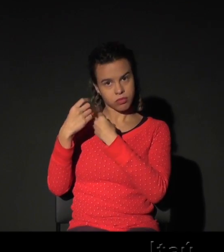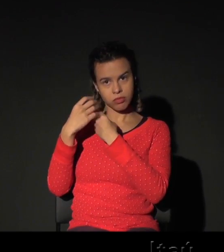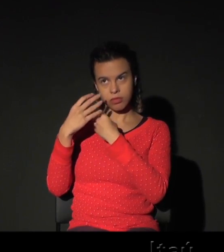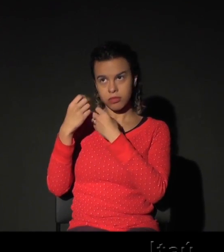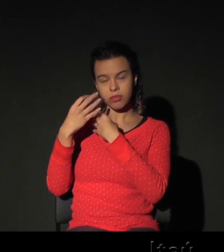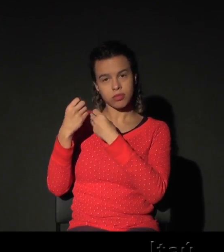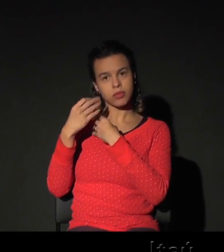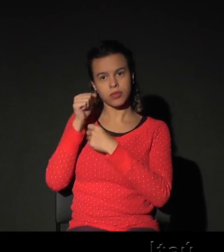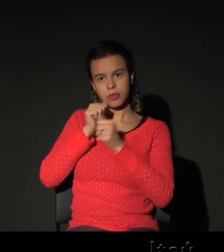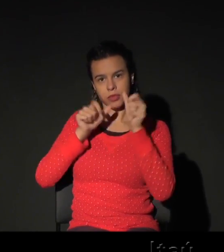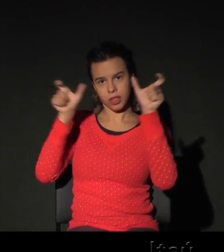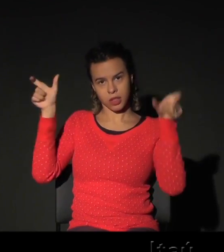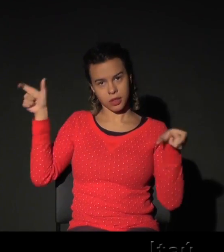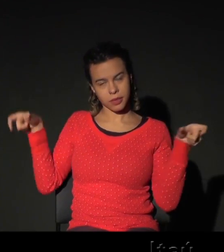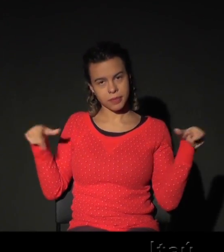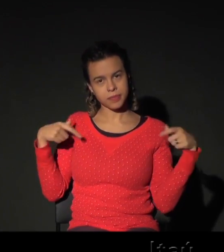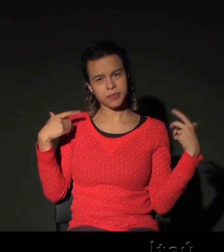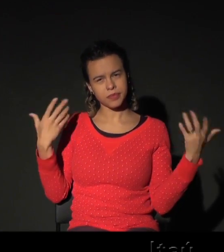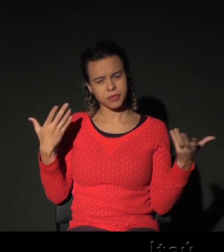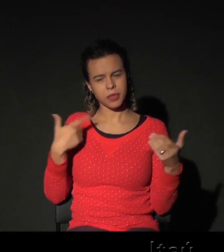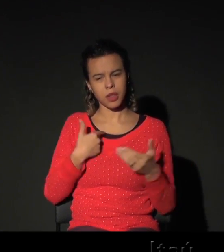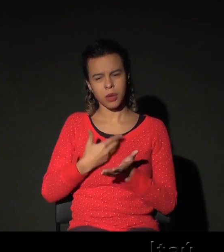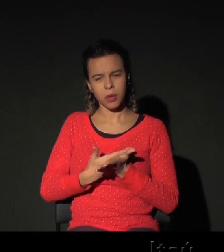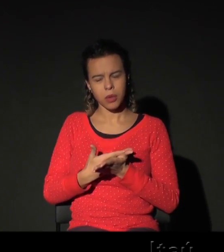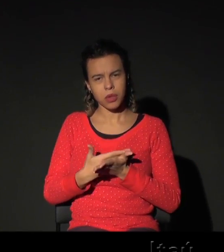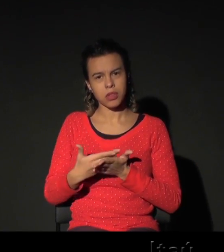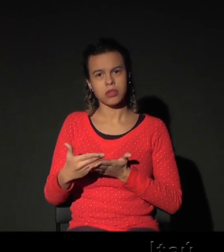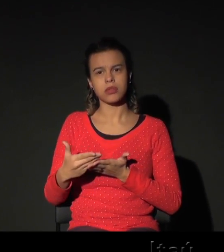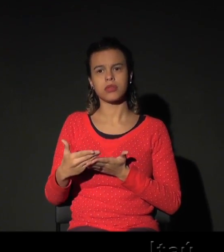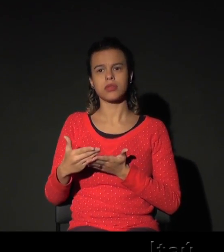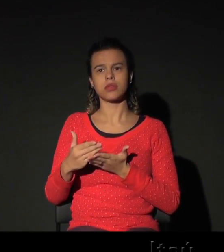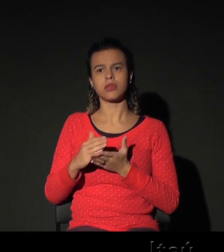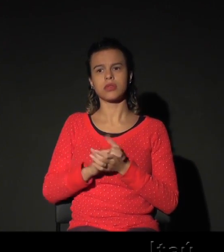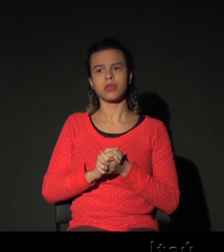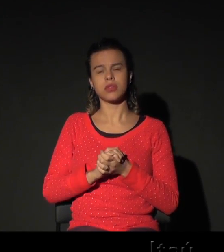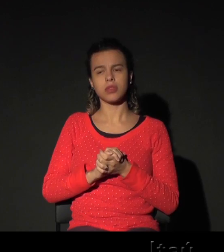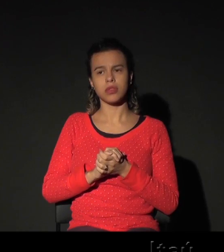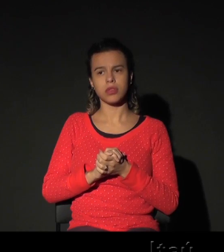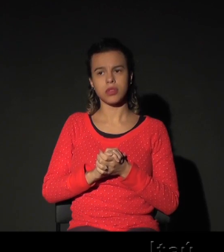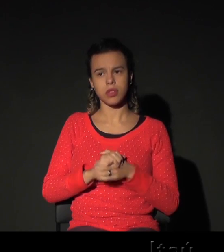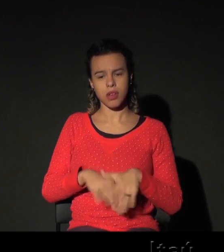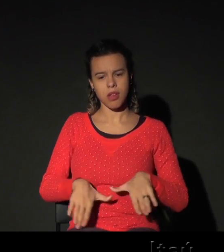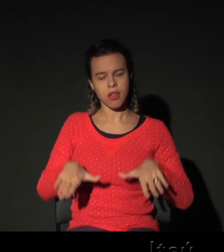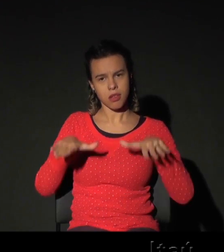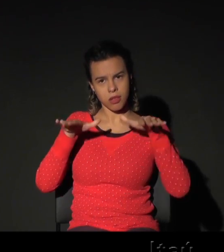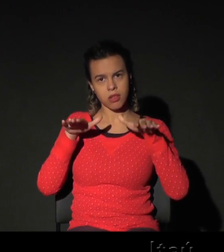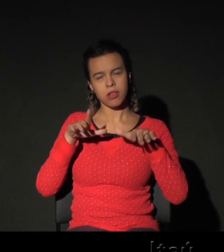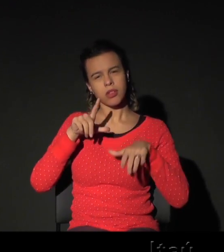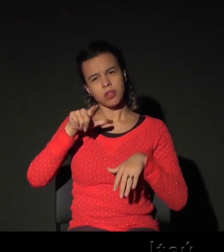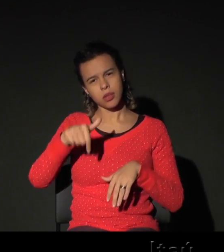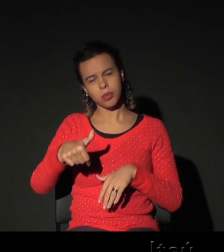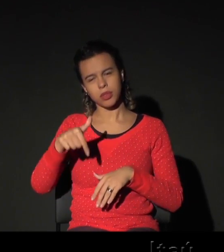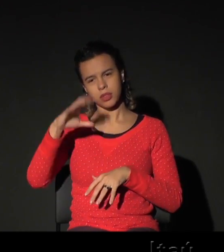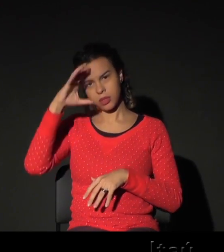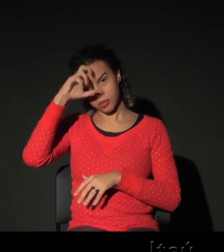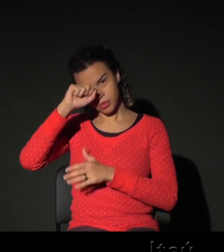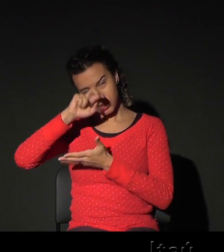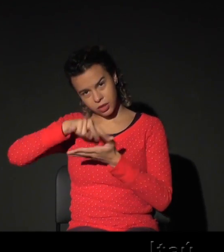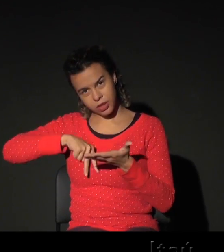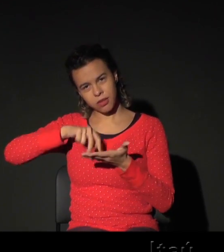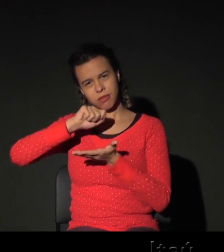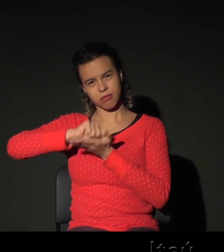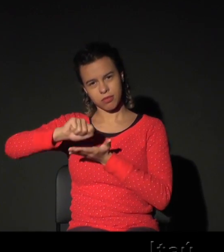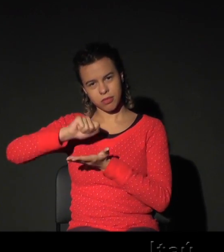davam então em cima disso é que eu fui criada depois com alfabetização e